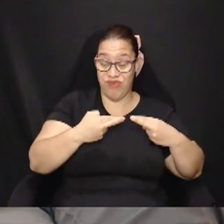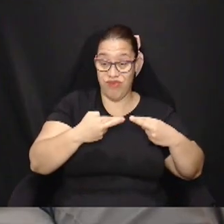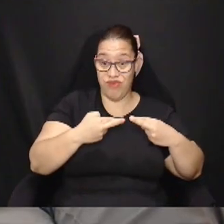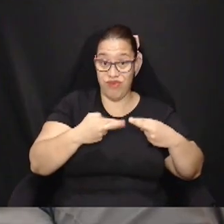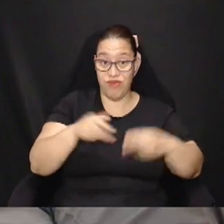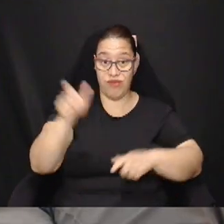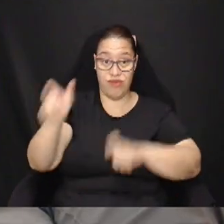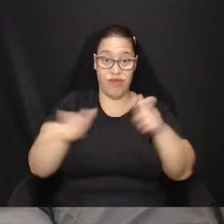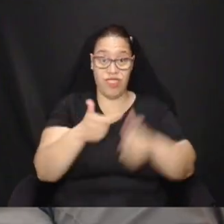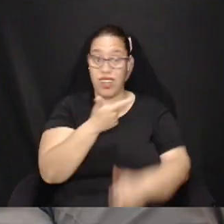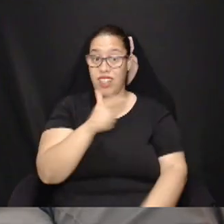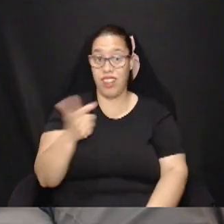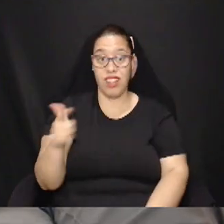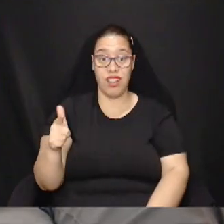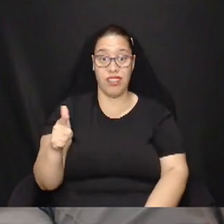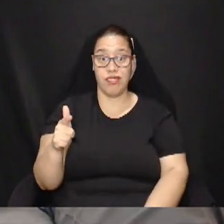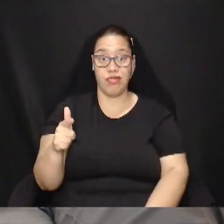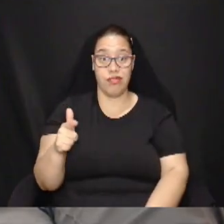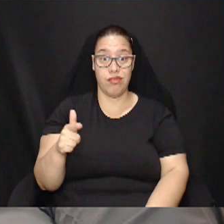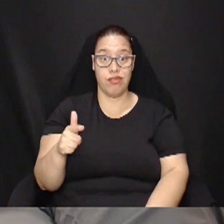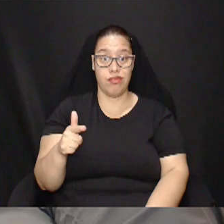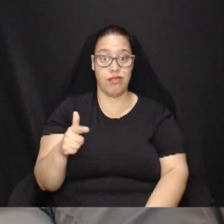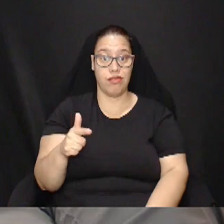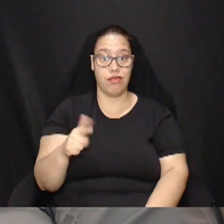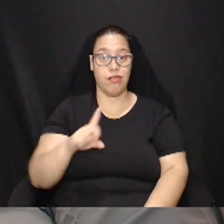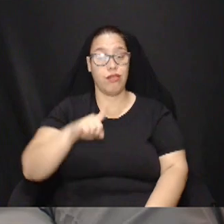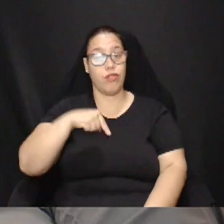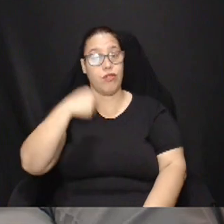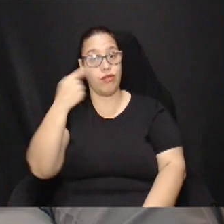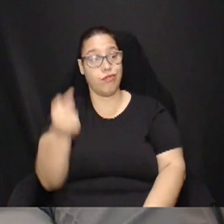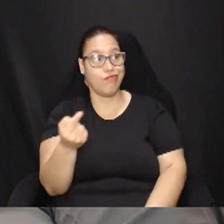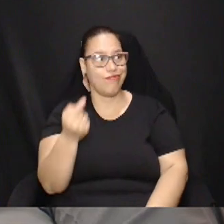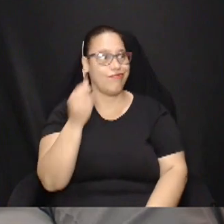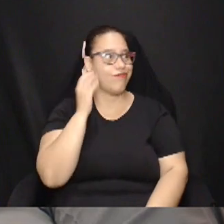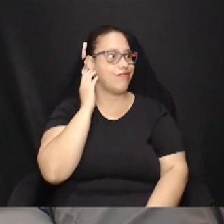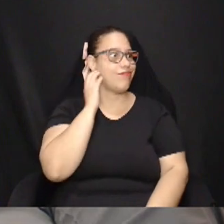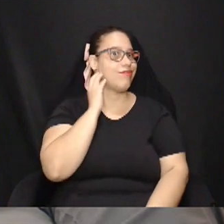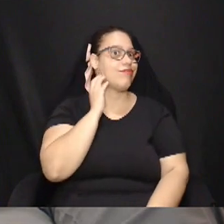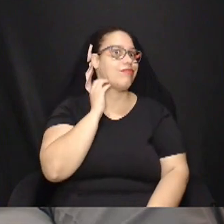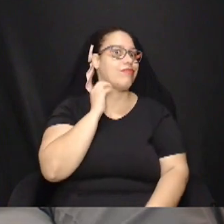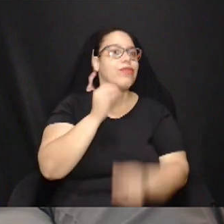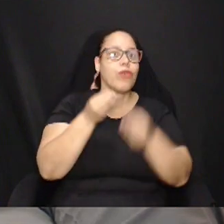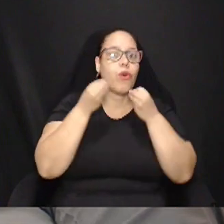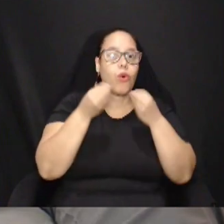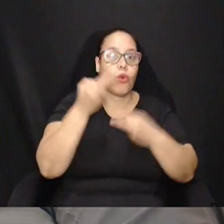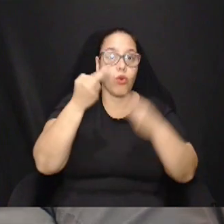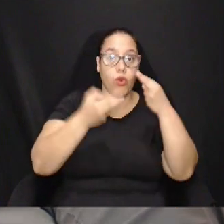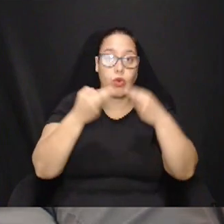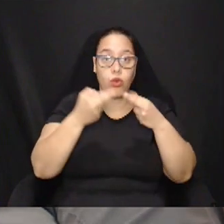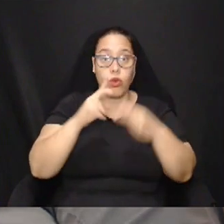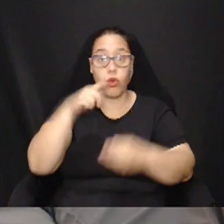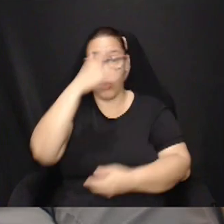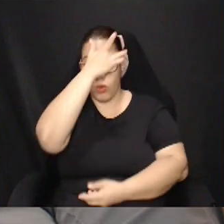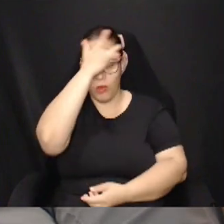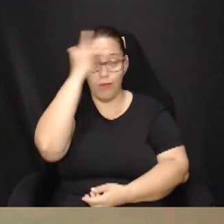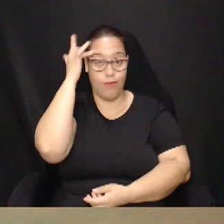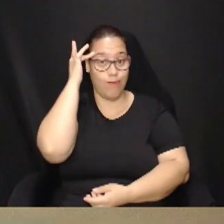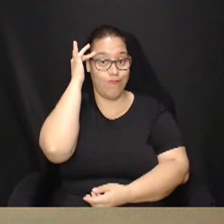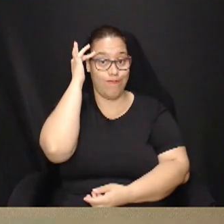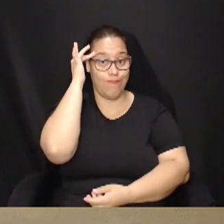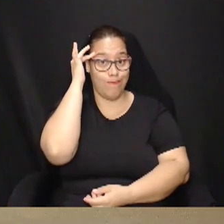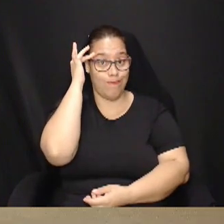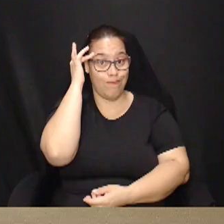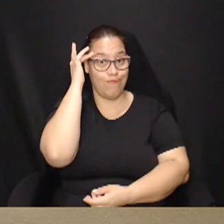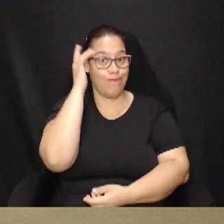existem. Então, eu acho que aí é um outro passo antropológico que como a gente está se relacionando com as outras pessoas, né? Então, é